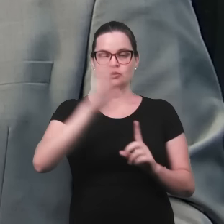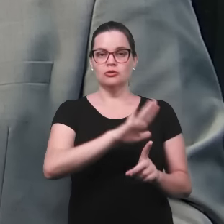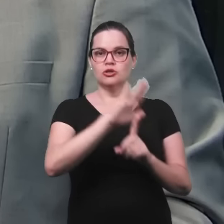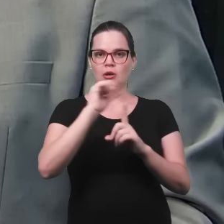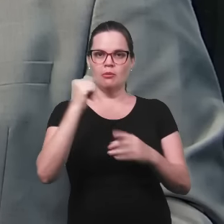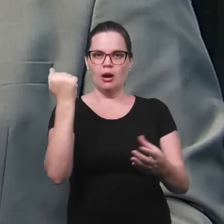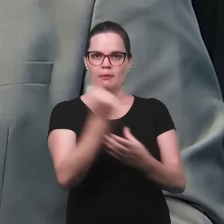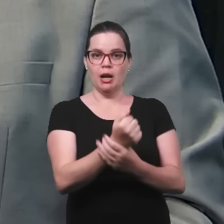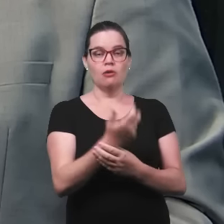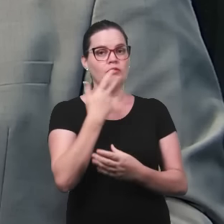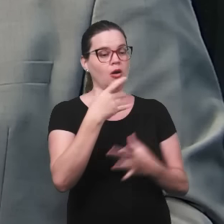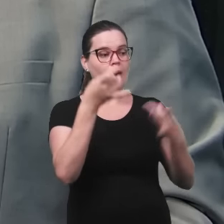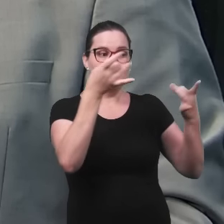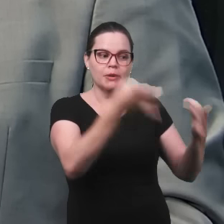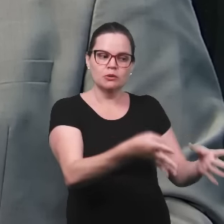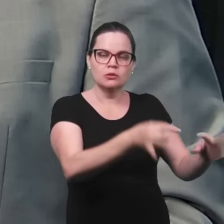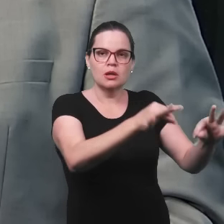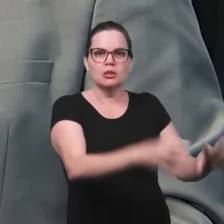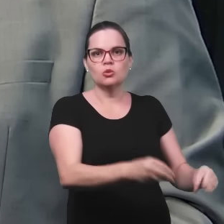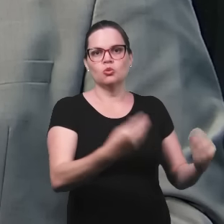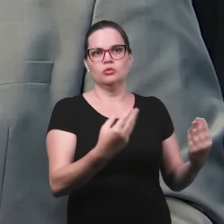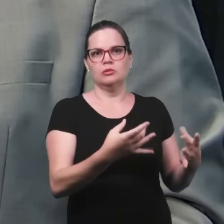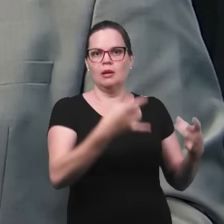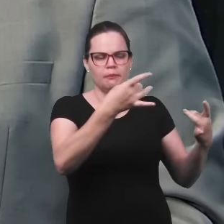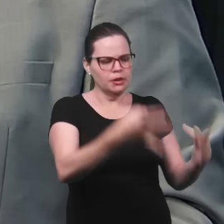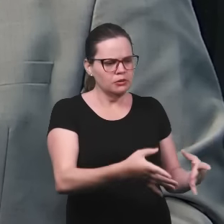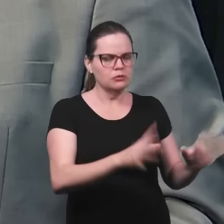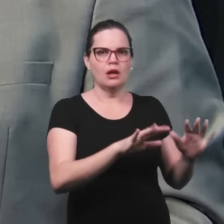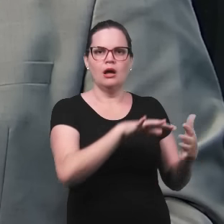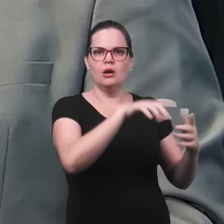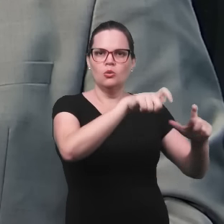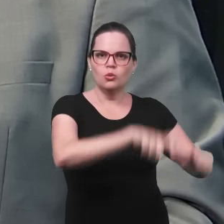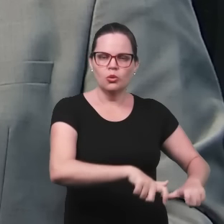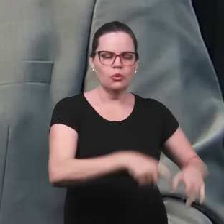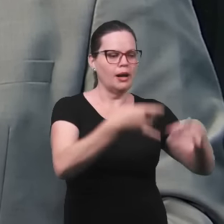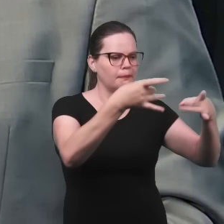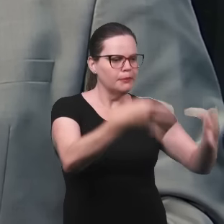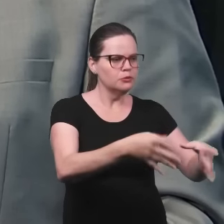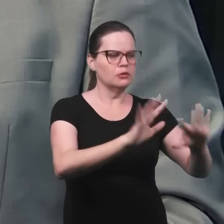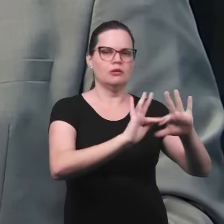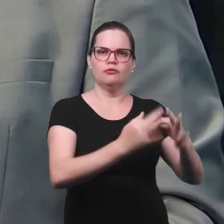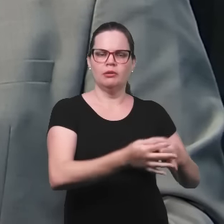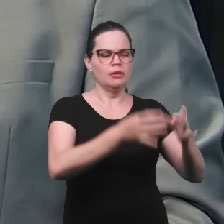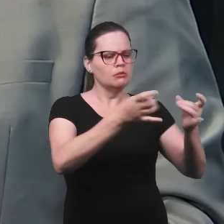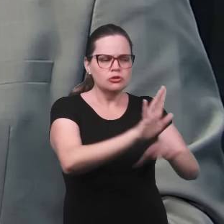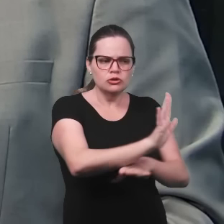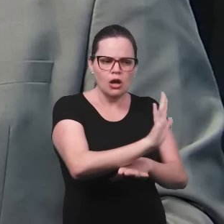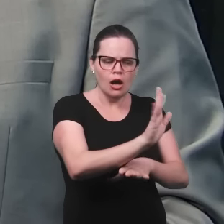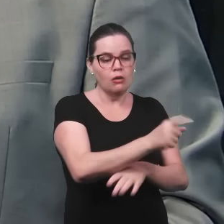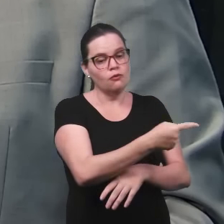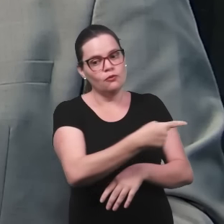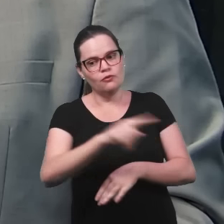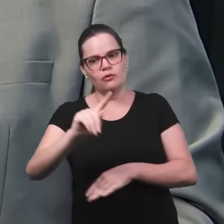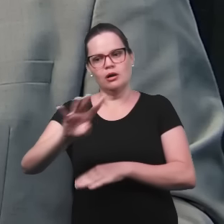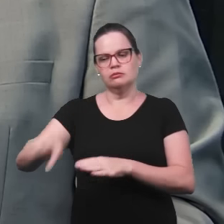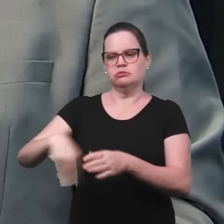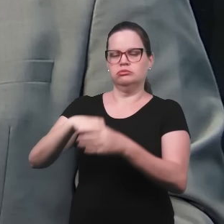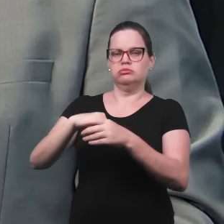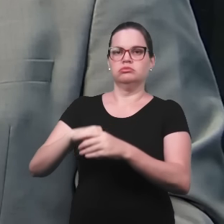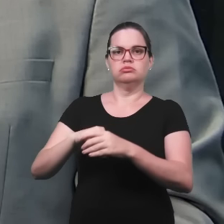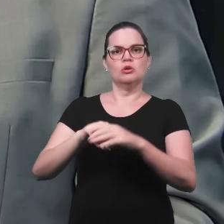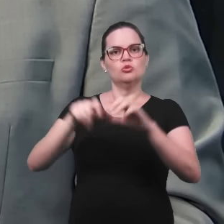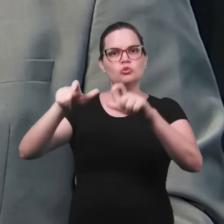que ele deixasse a sua família, a sua terra, a sua parentela, e se unisse à igreja, ao projeto